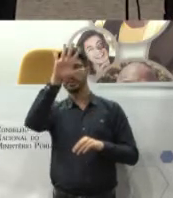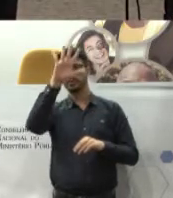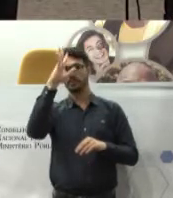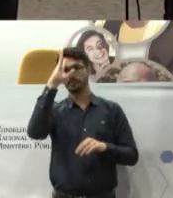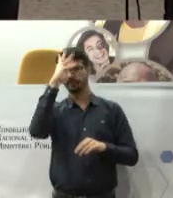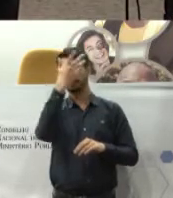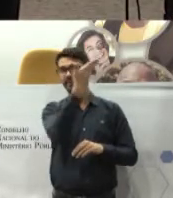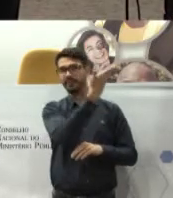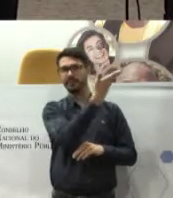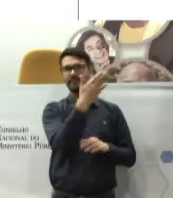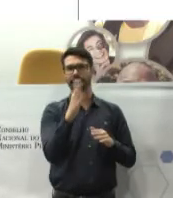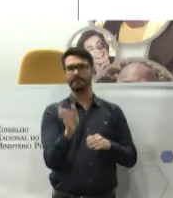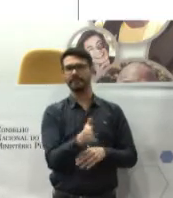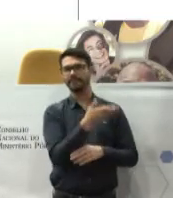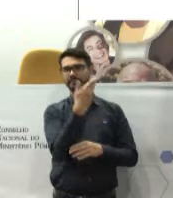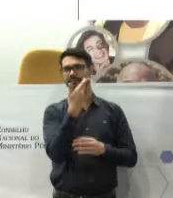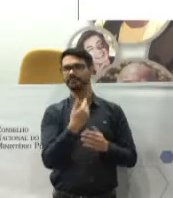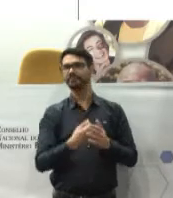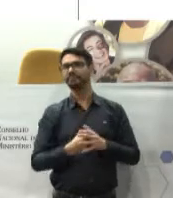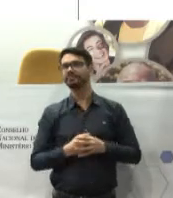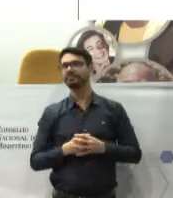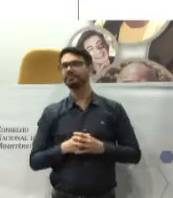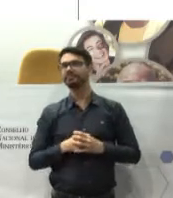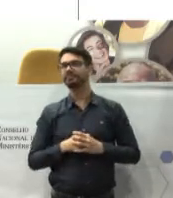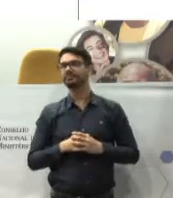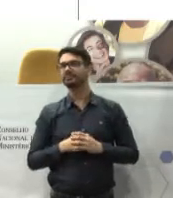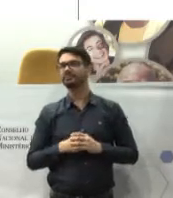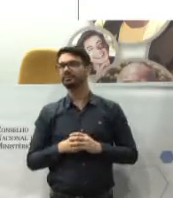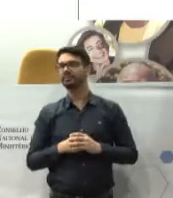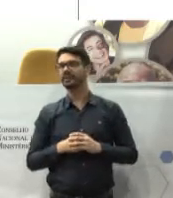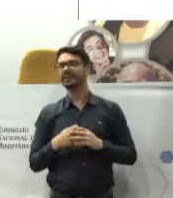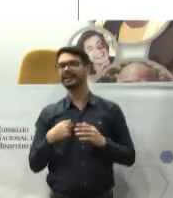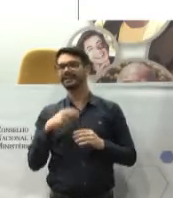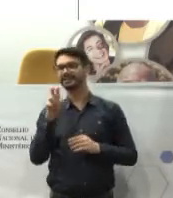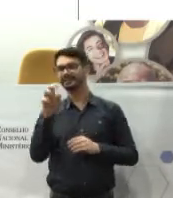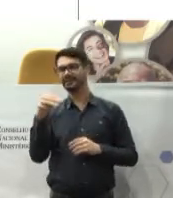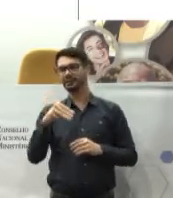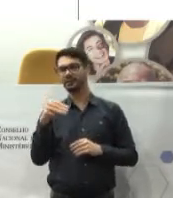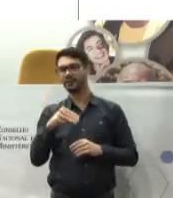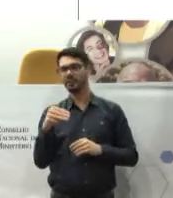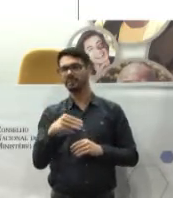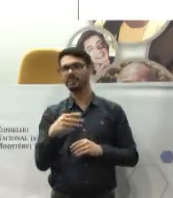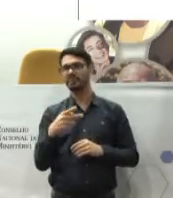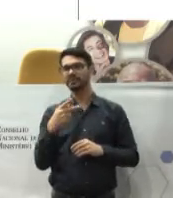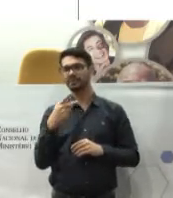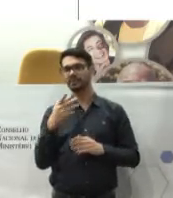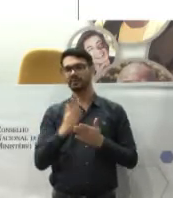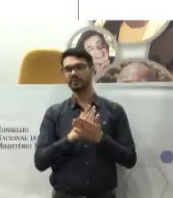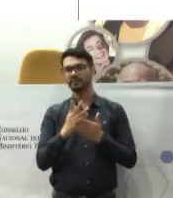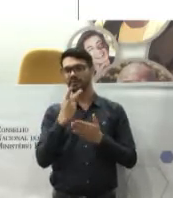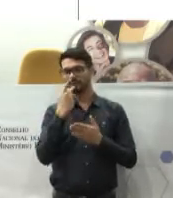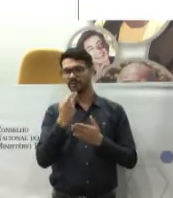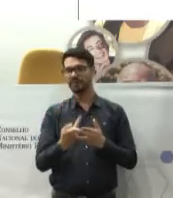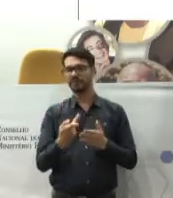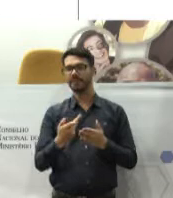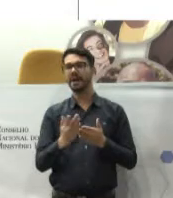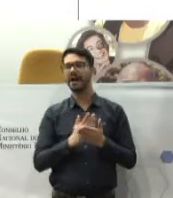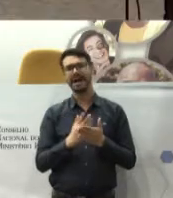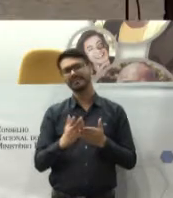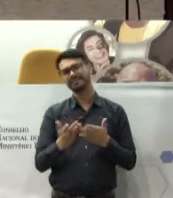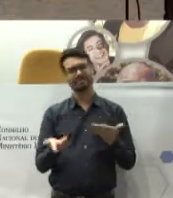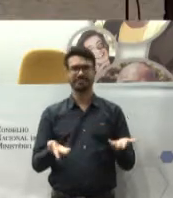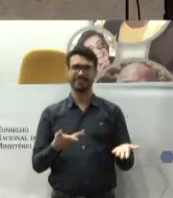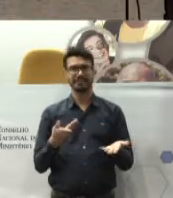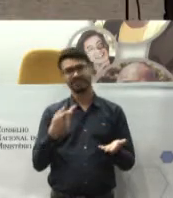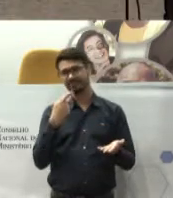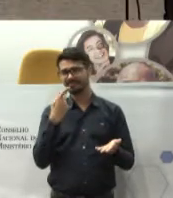Bem, isso aqui eu vou passar. A relação com a Defensoria Pública. Eu vou correr agora, com 5 minutos, vai ficar muita coisa por dizer. Talvez nem valesse a pena ter dito,